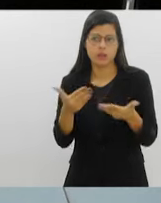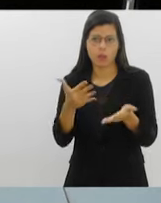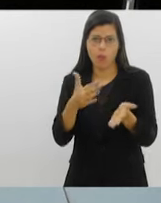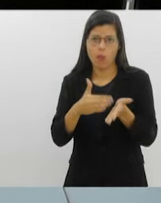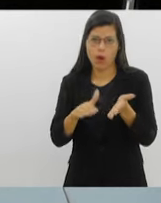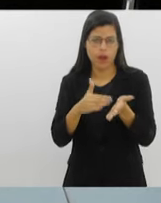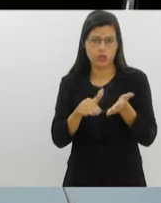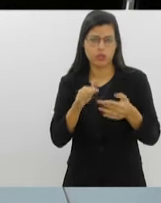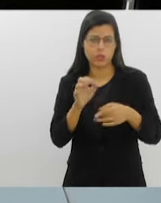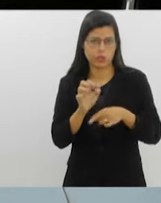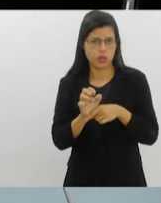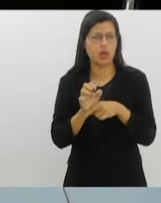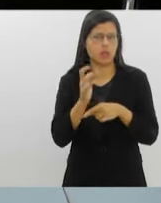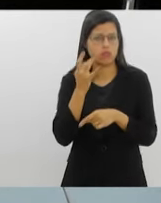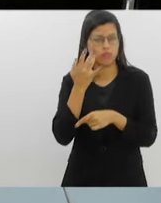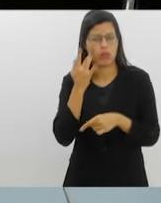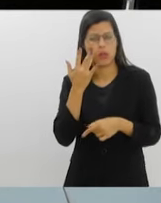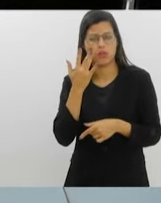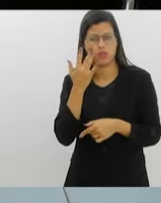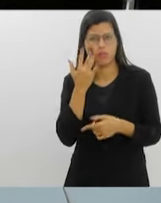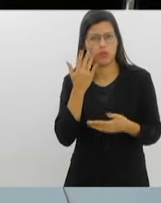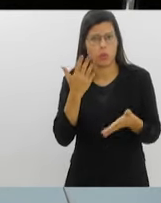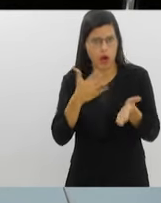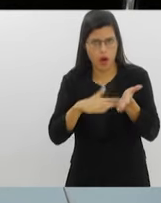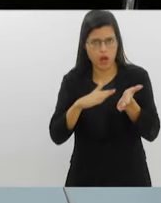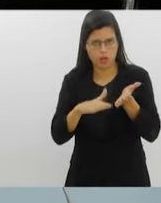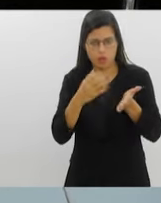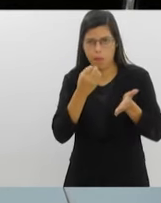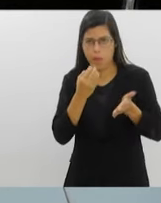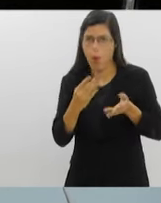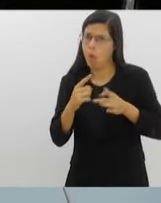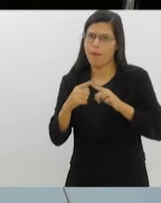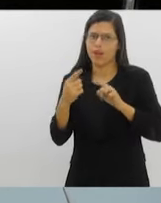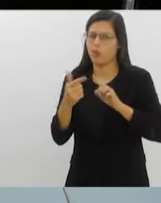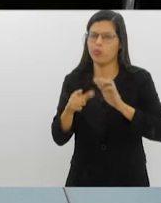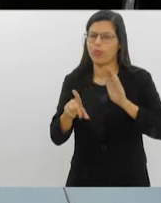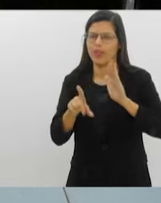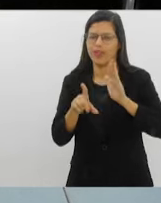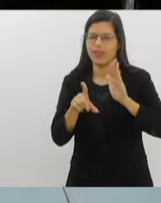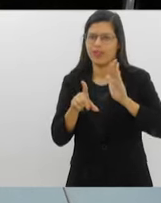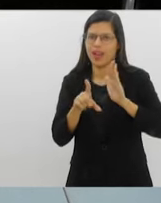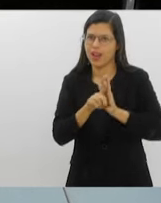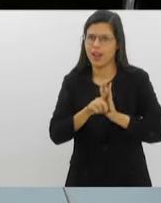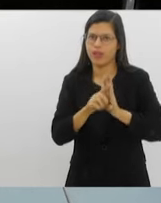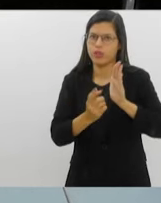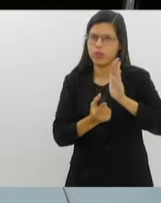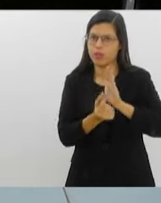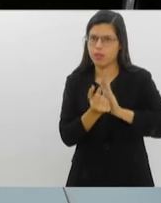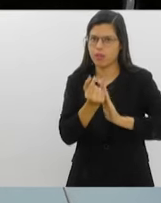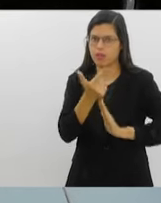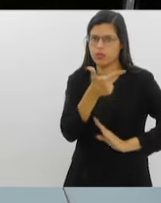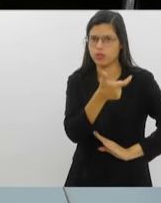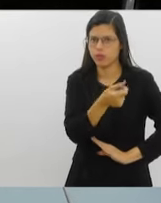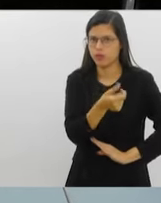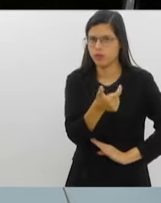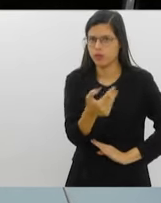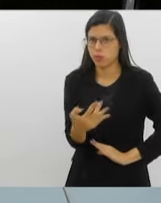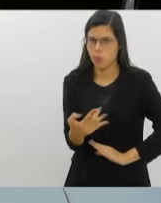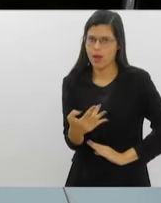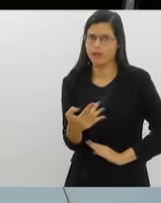tem, mas que não consta na LOA de 2024, que está em